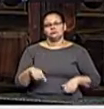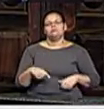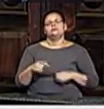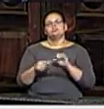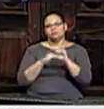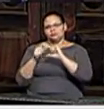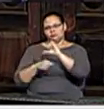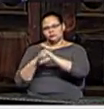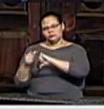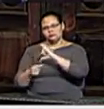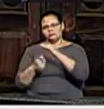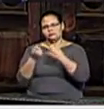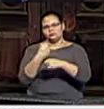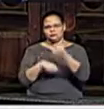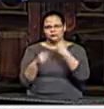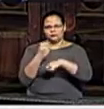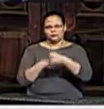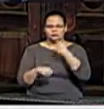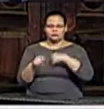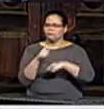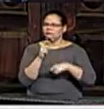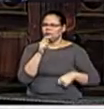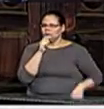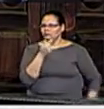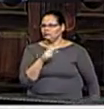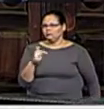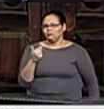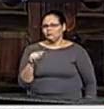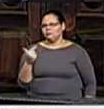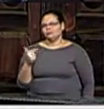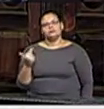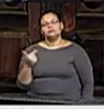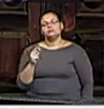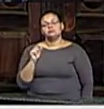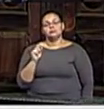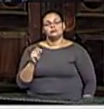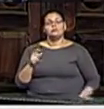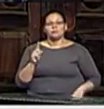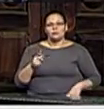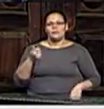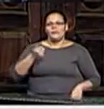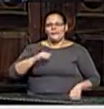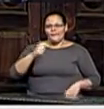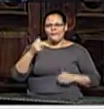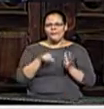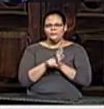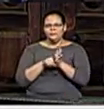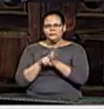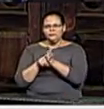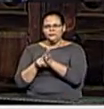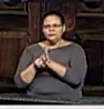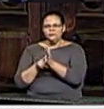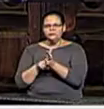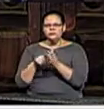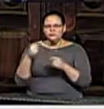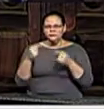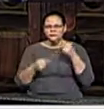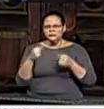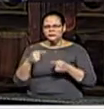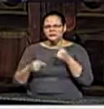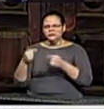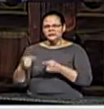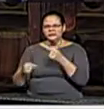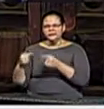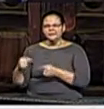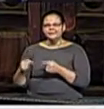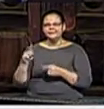reforma administrativa não tem a preceder uma avaliação das políticas que